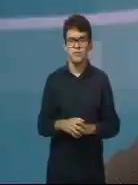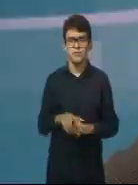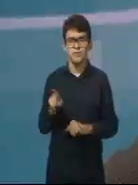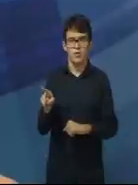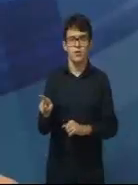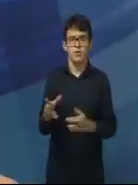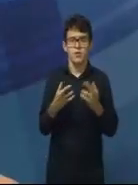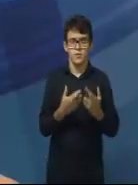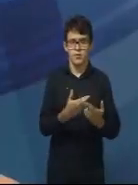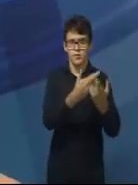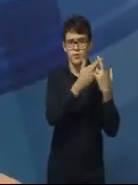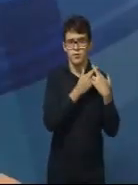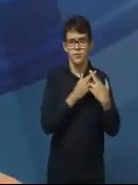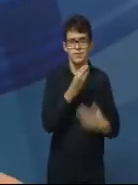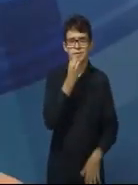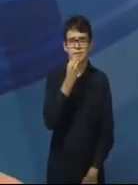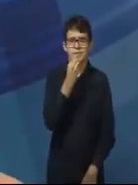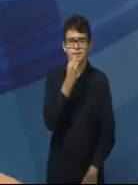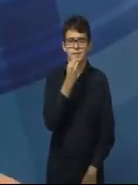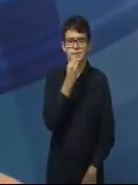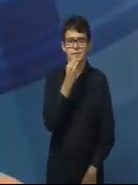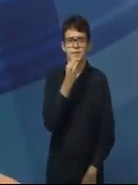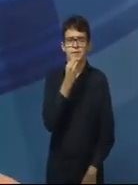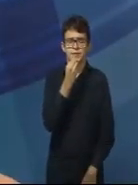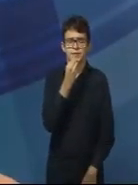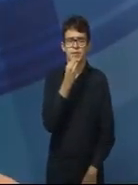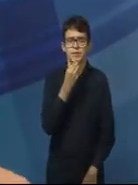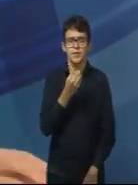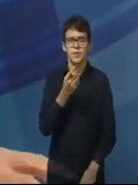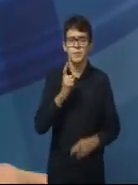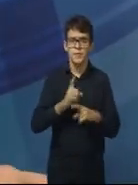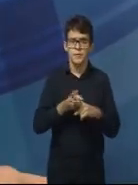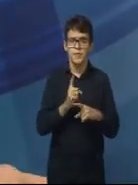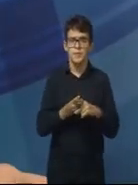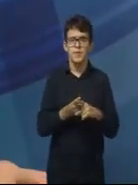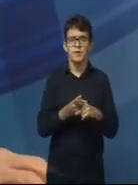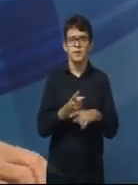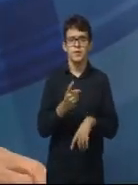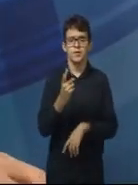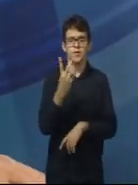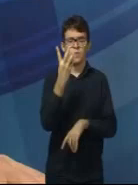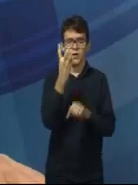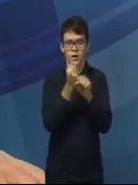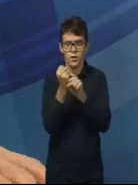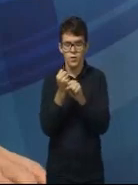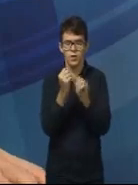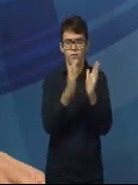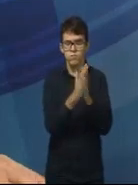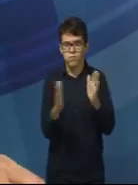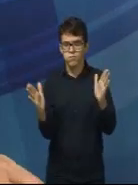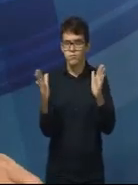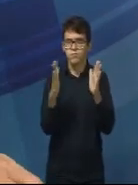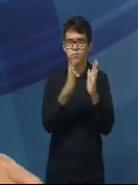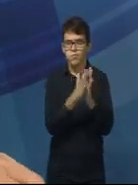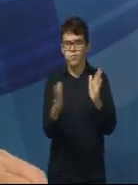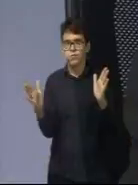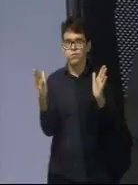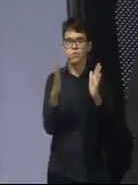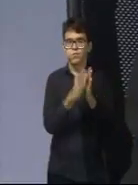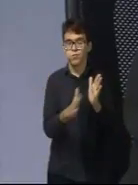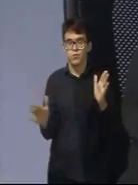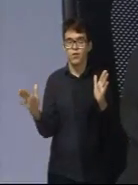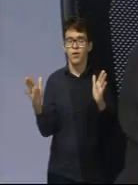Mesmo todo 4 anos nós estamos elegendo pessoas destinadas a responder por